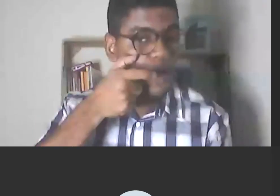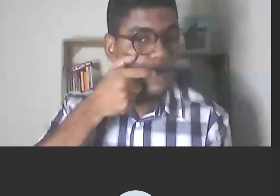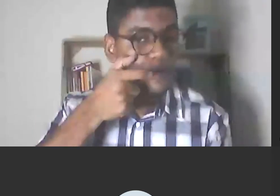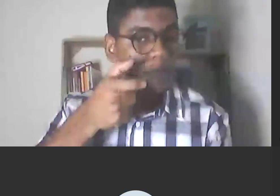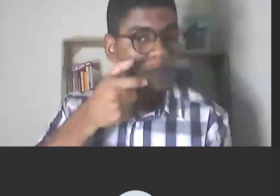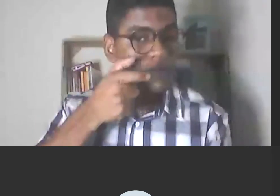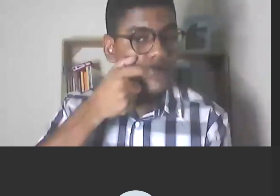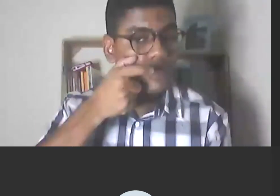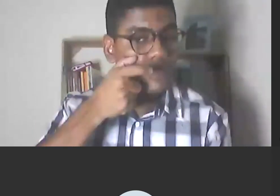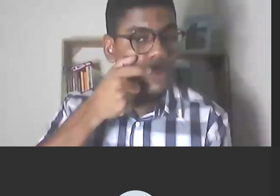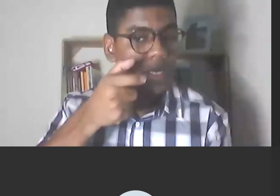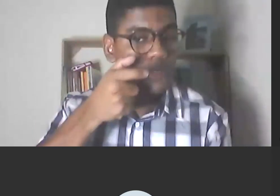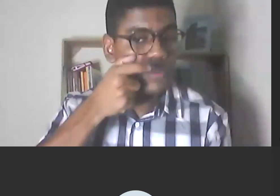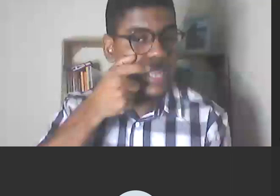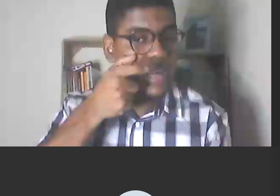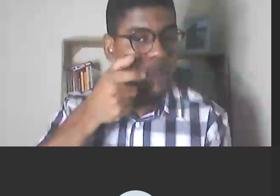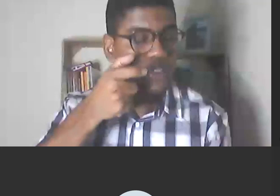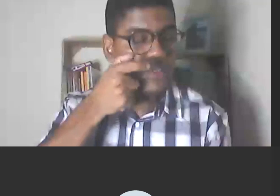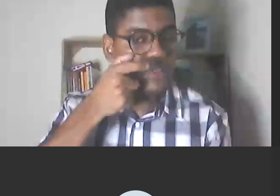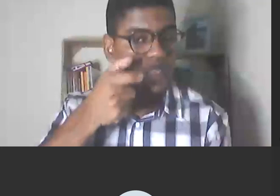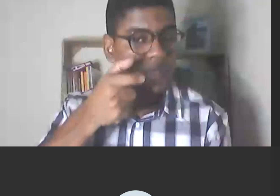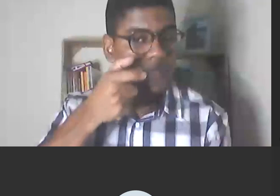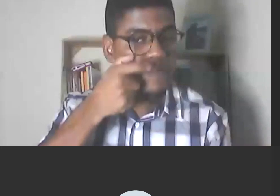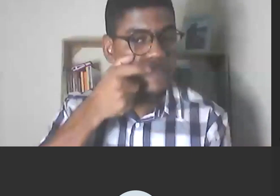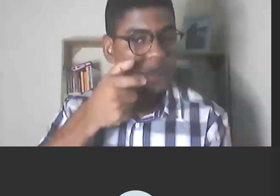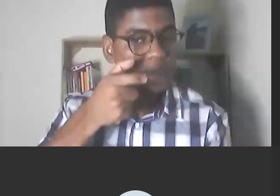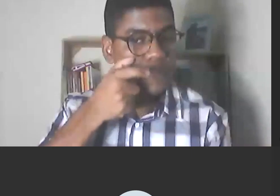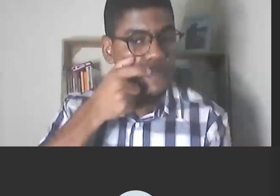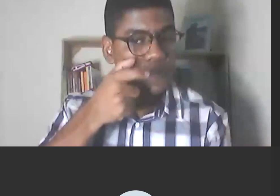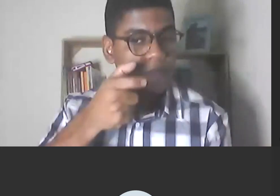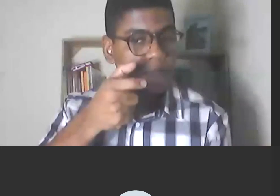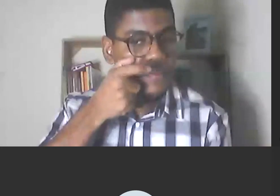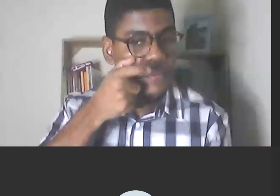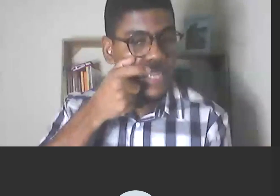embaixo do olho, tocando, tá? Mais de uma vez.